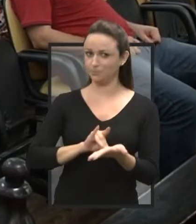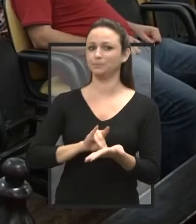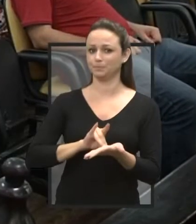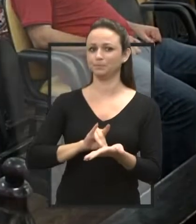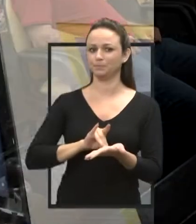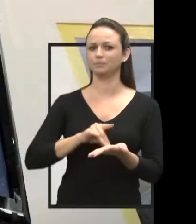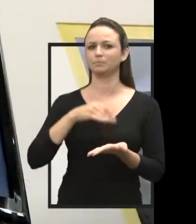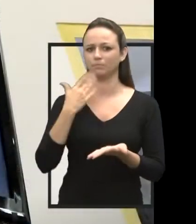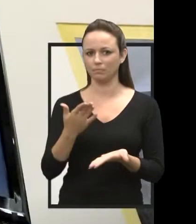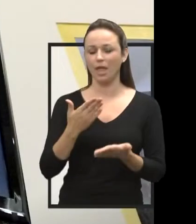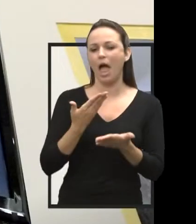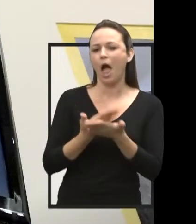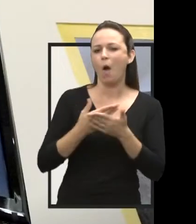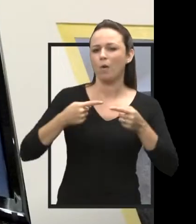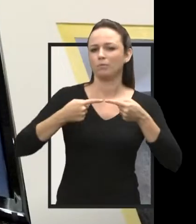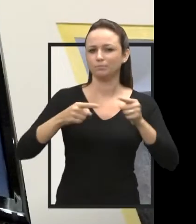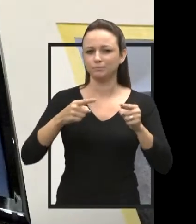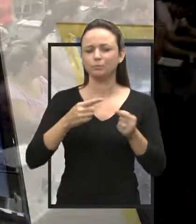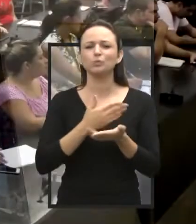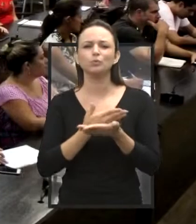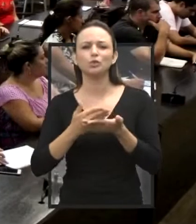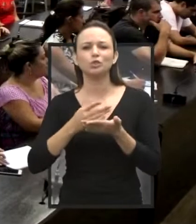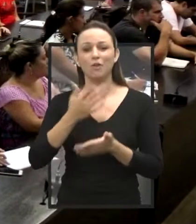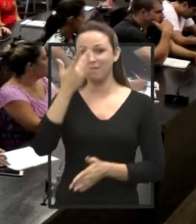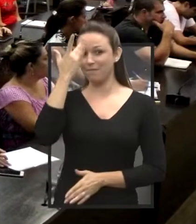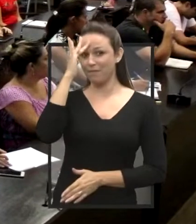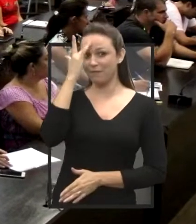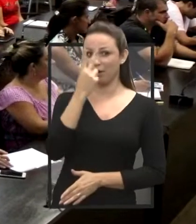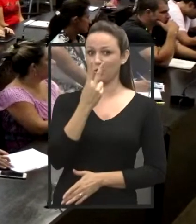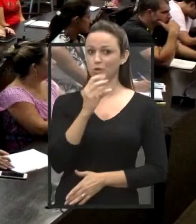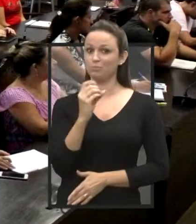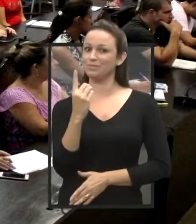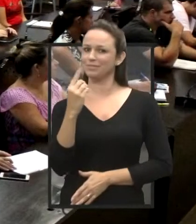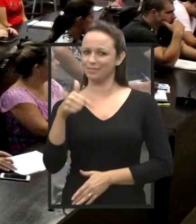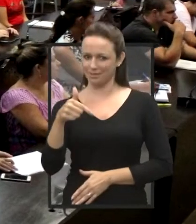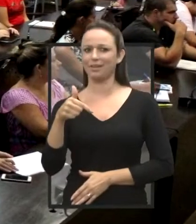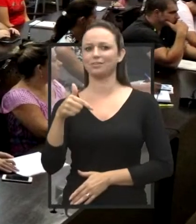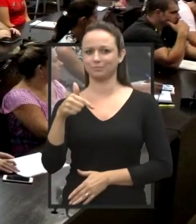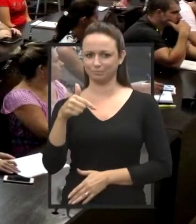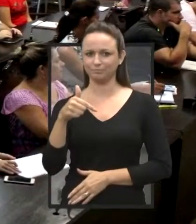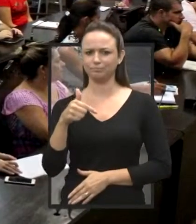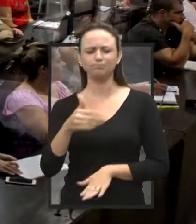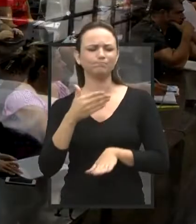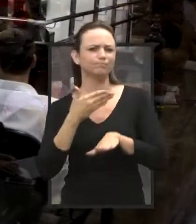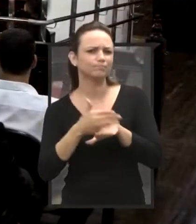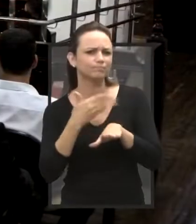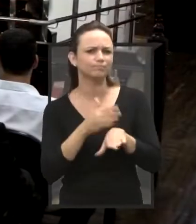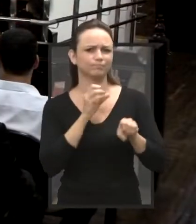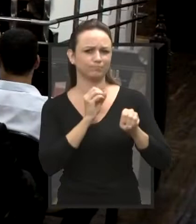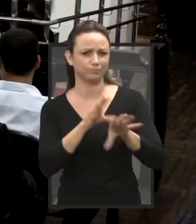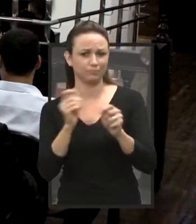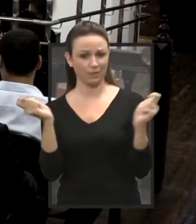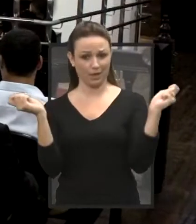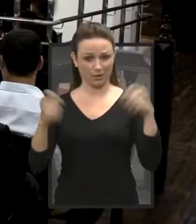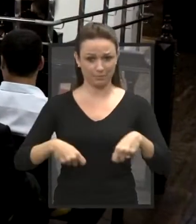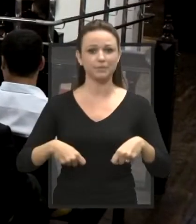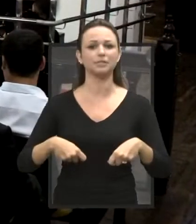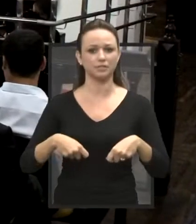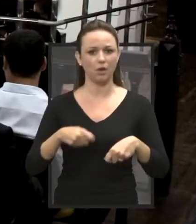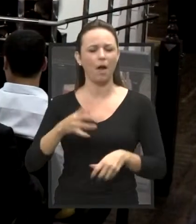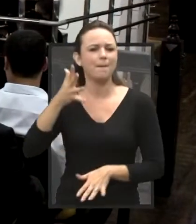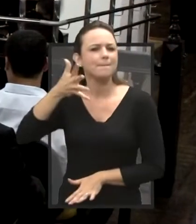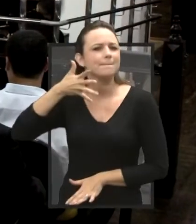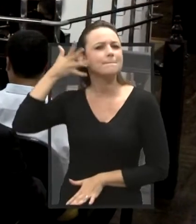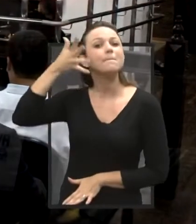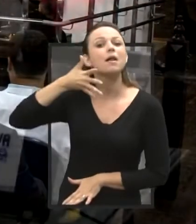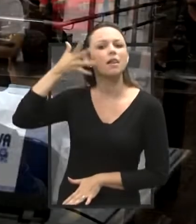prática. A aula inaugural ocorreu em fevereiro de 2017. Em tom de treinamento e capacitação, a